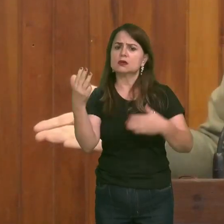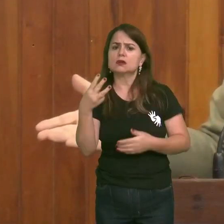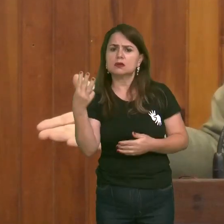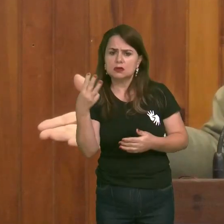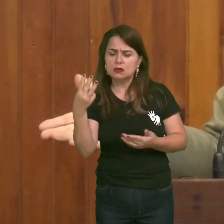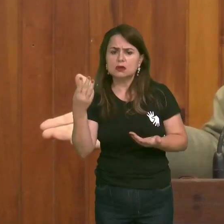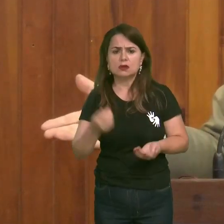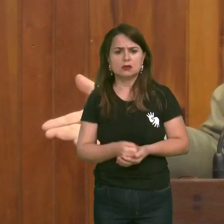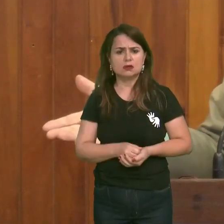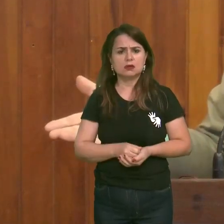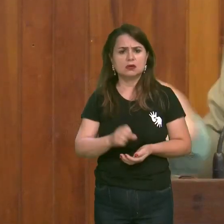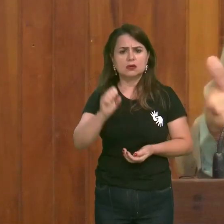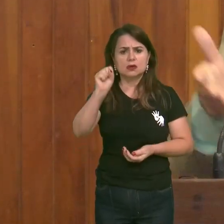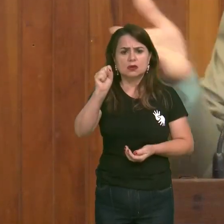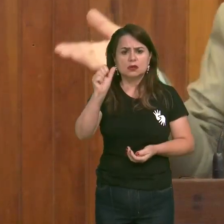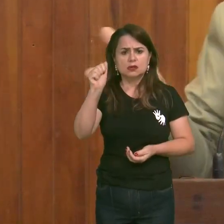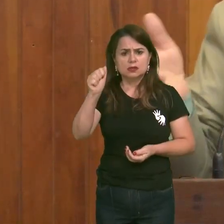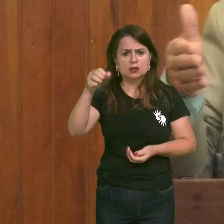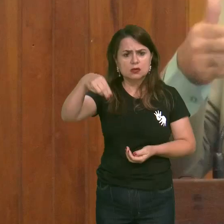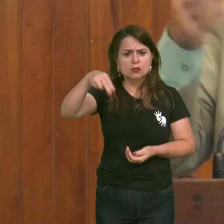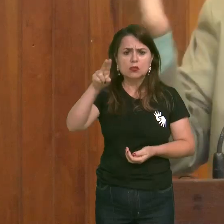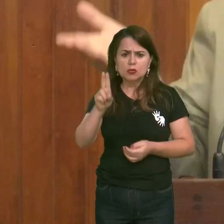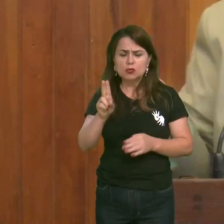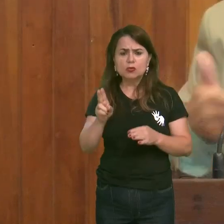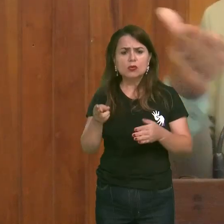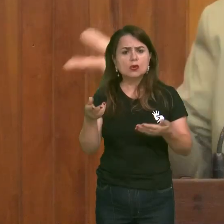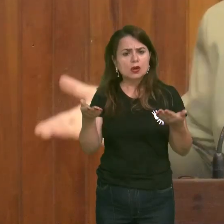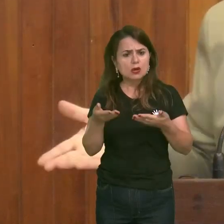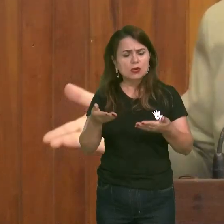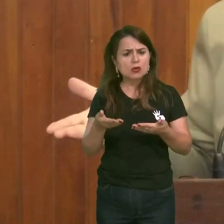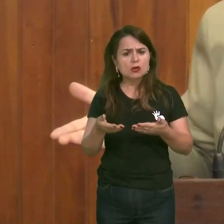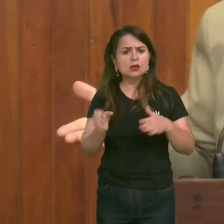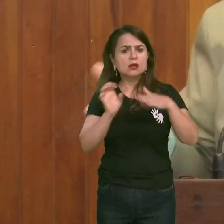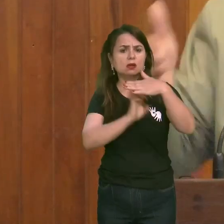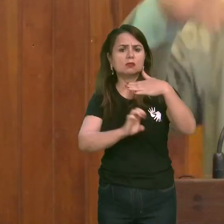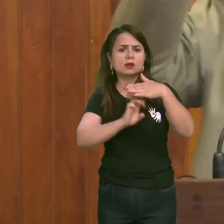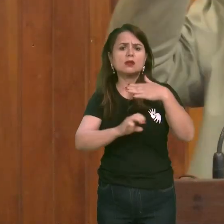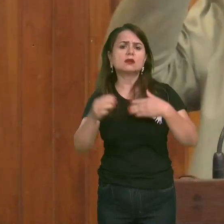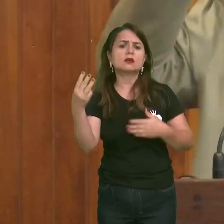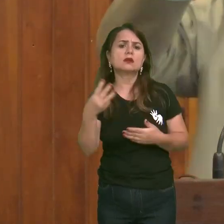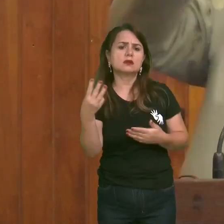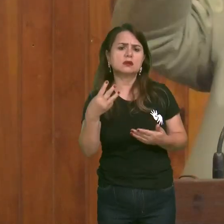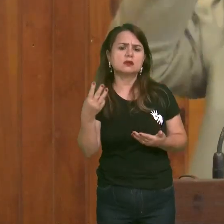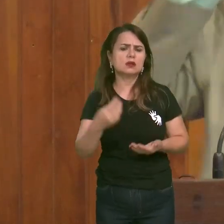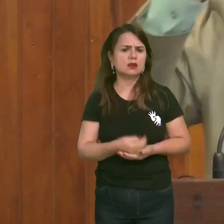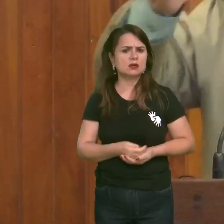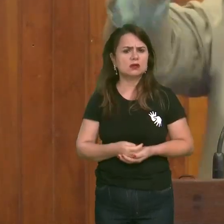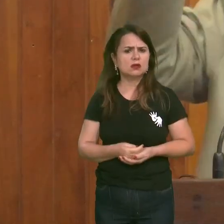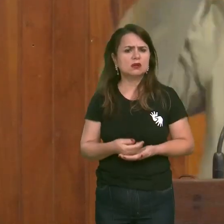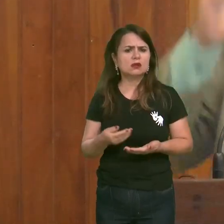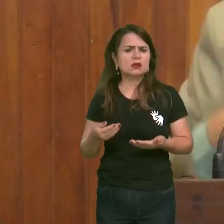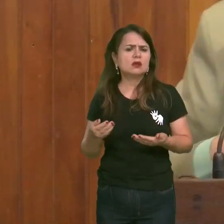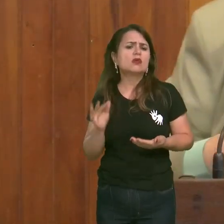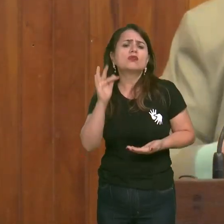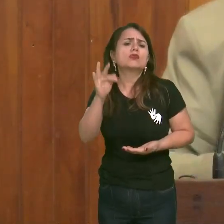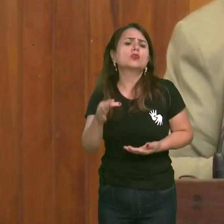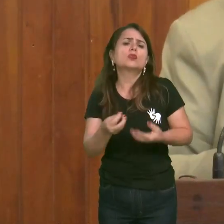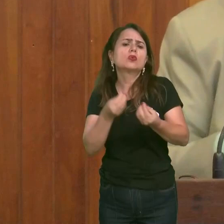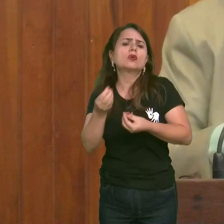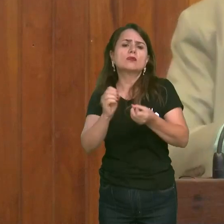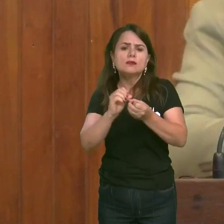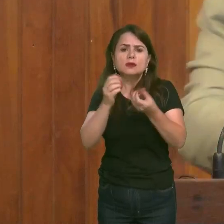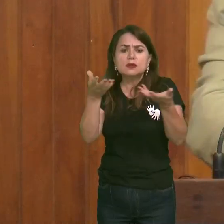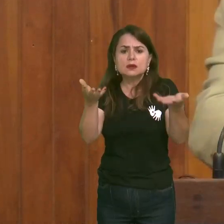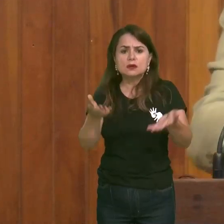quê o prefeito o futuro Prefeito vai ser o quê só colocar um financista lá um contador